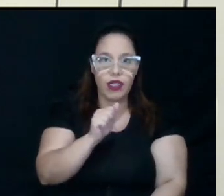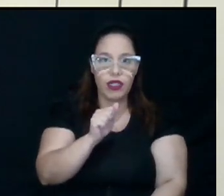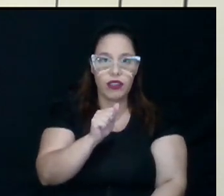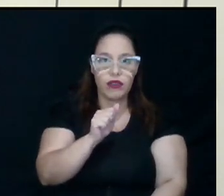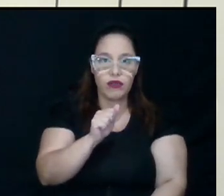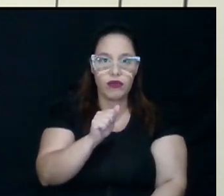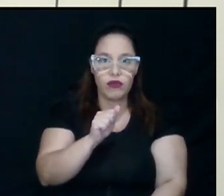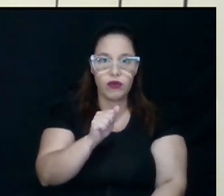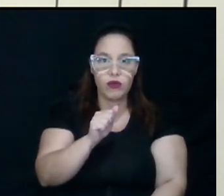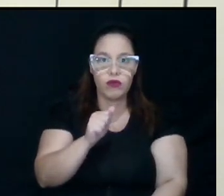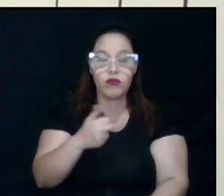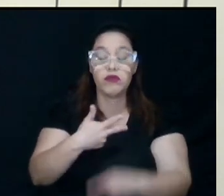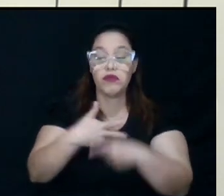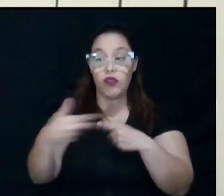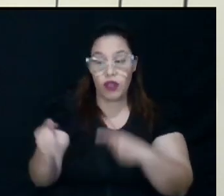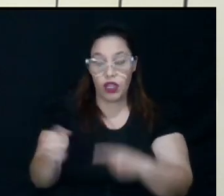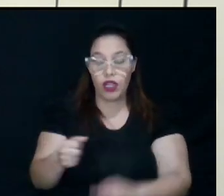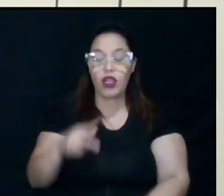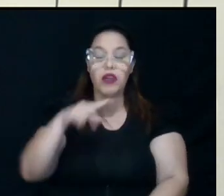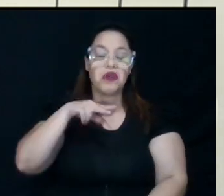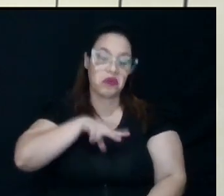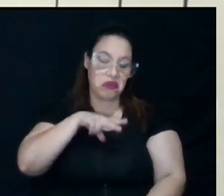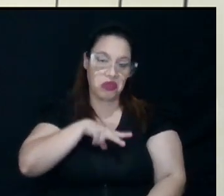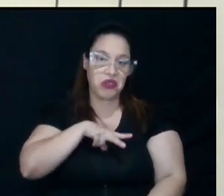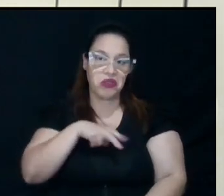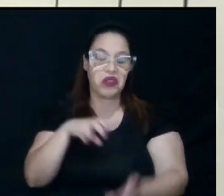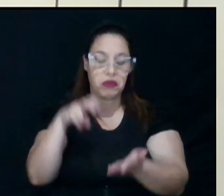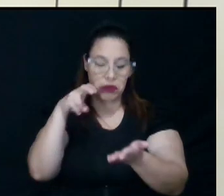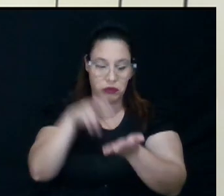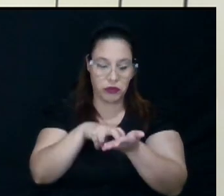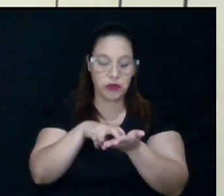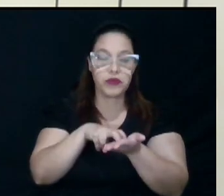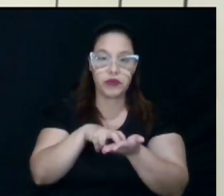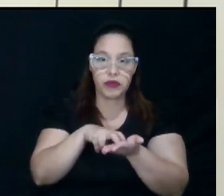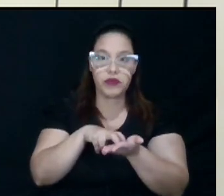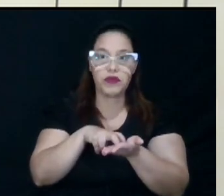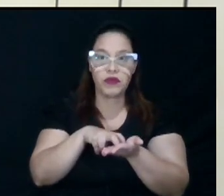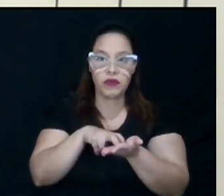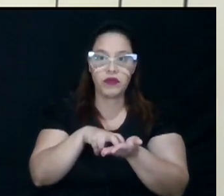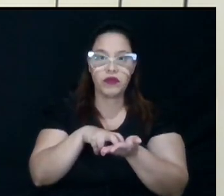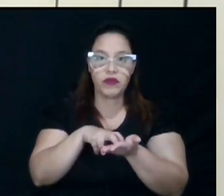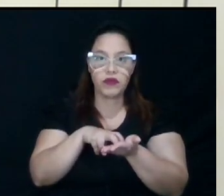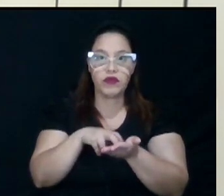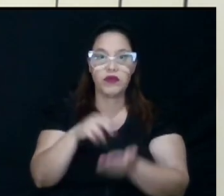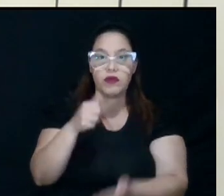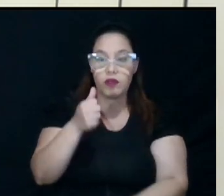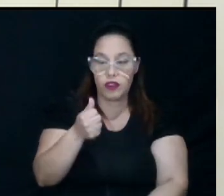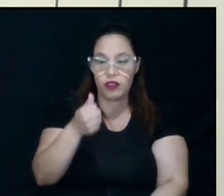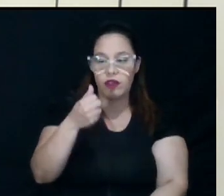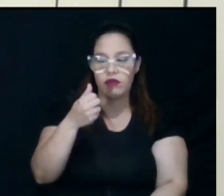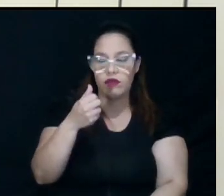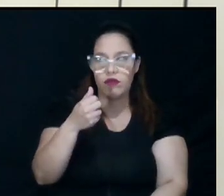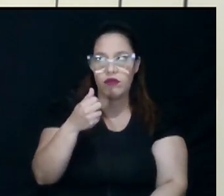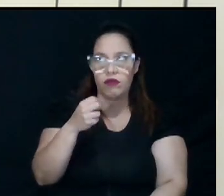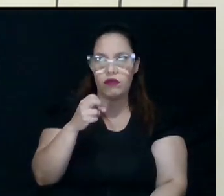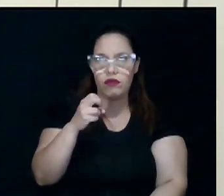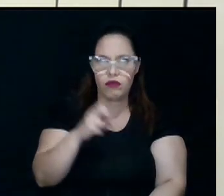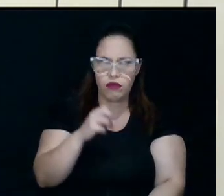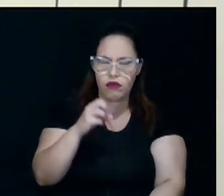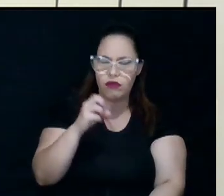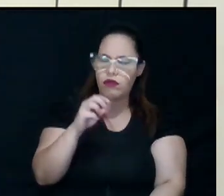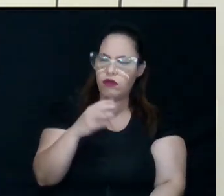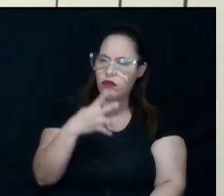cedo, também por equipes, está classificado. 3h45 da tarde tem surf feminino, também